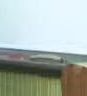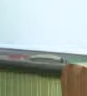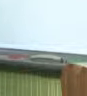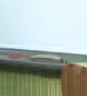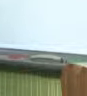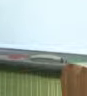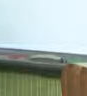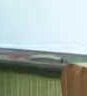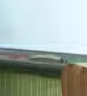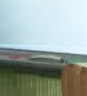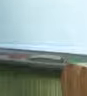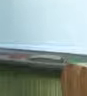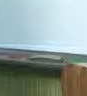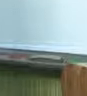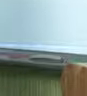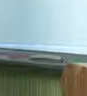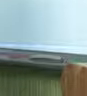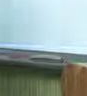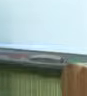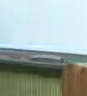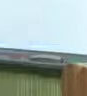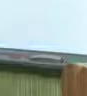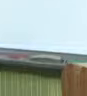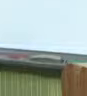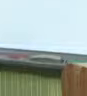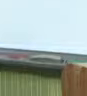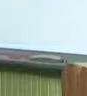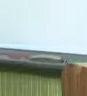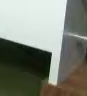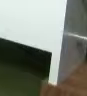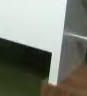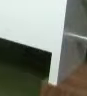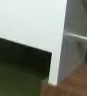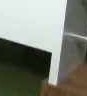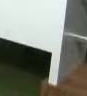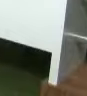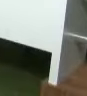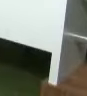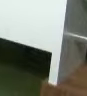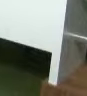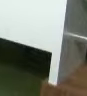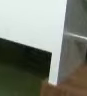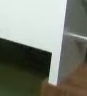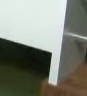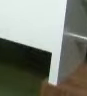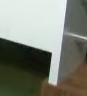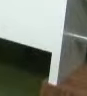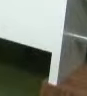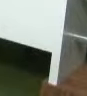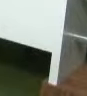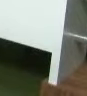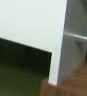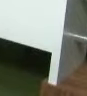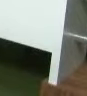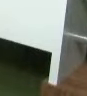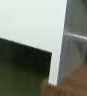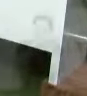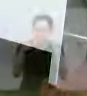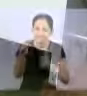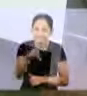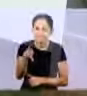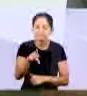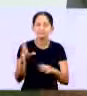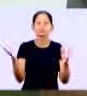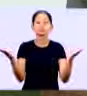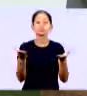Boa noite, alunos. Chegamos à nossa aula final, não é isso, professor Gilberto? Boa noite. Boa noite, professor. Boa noite, alunos. Boa noite, tutores.